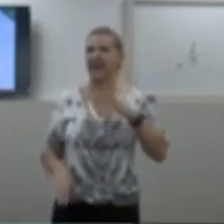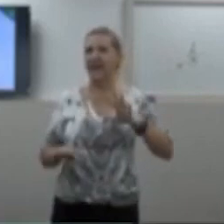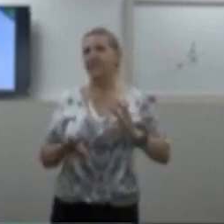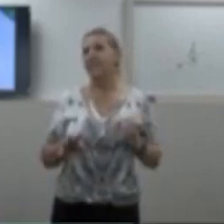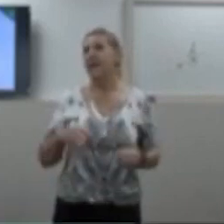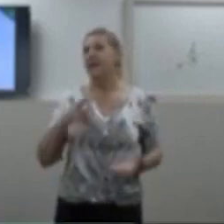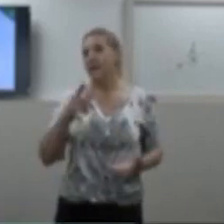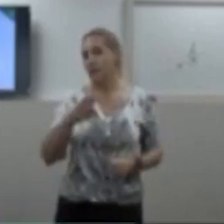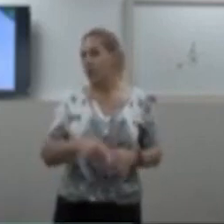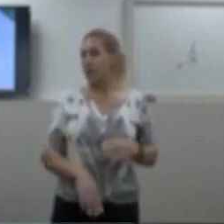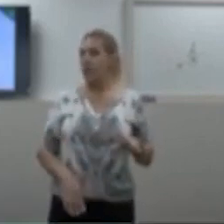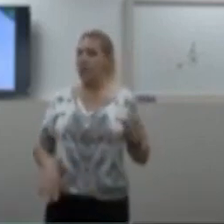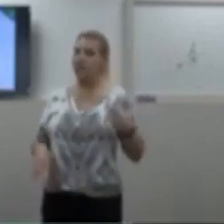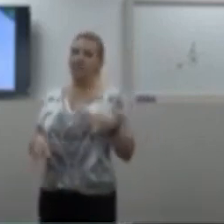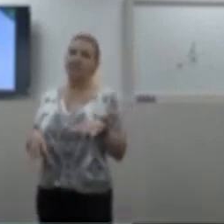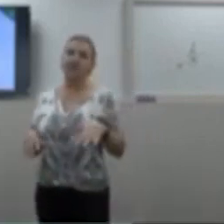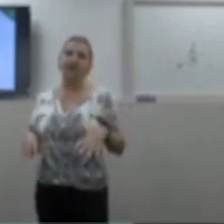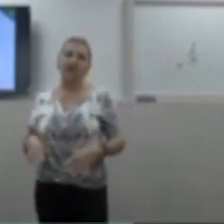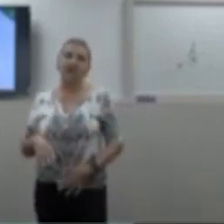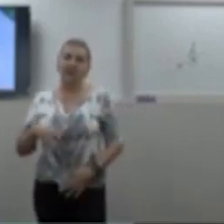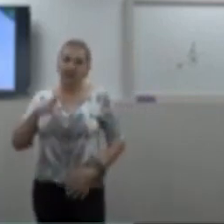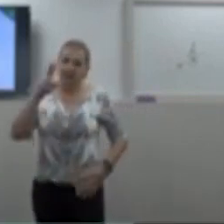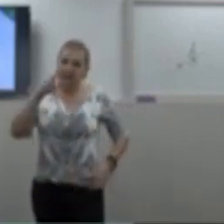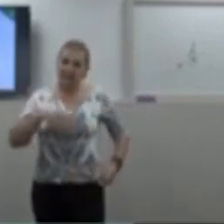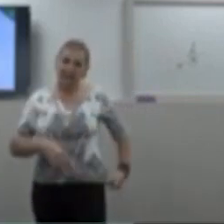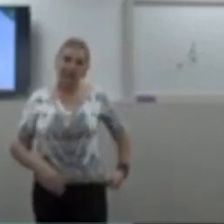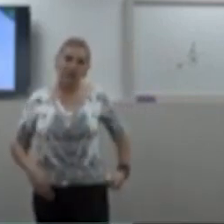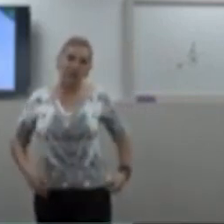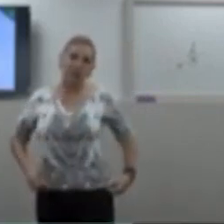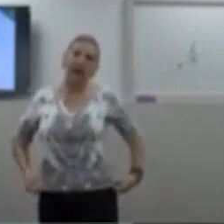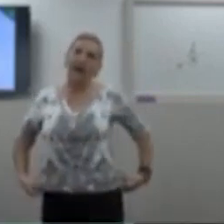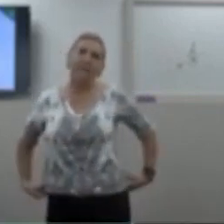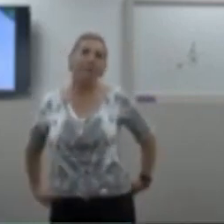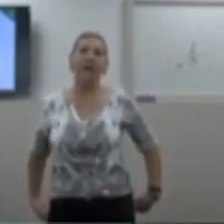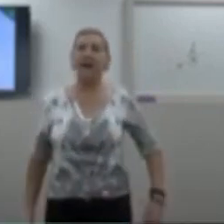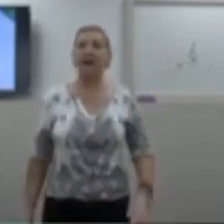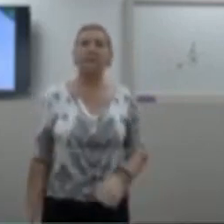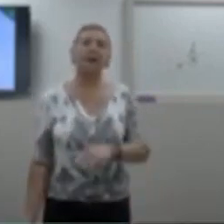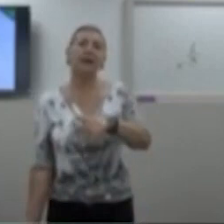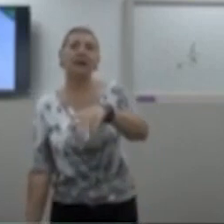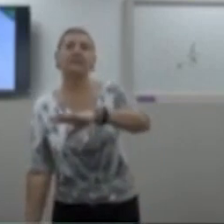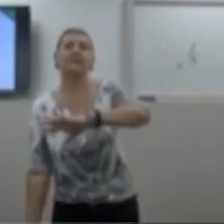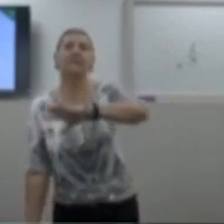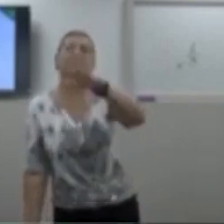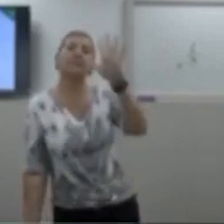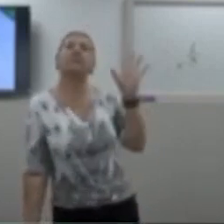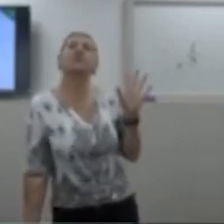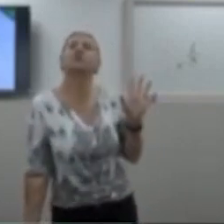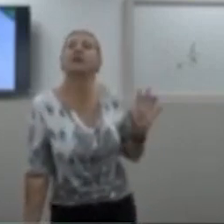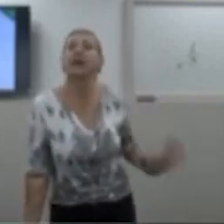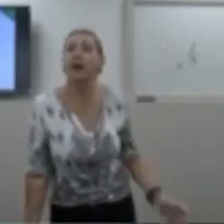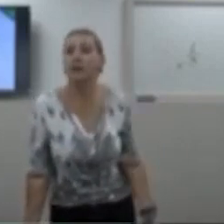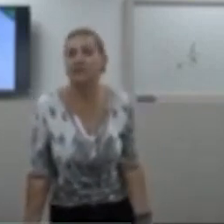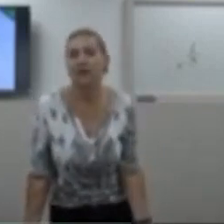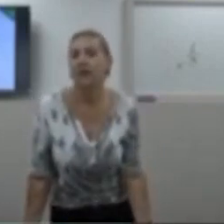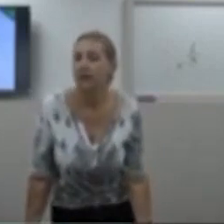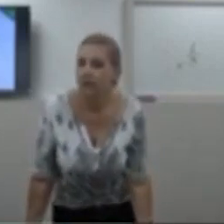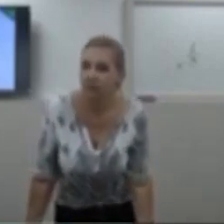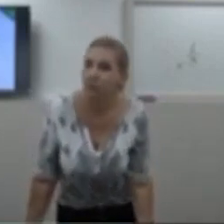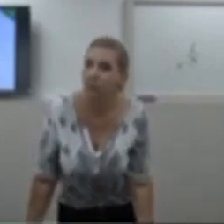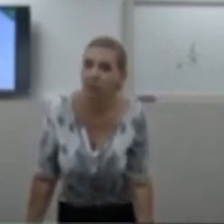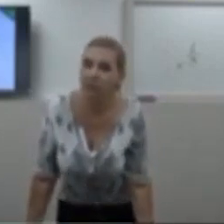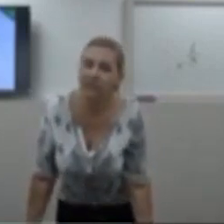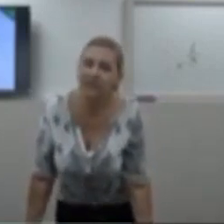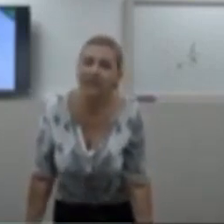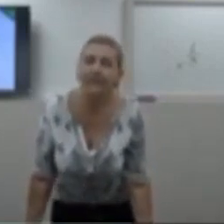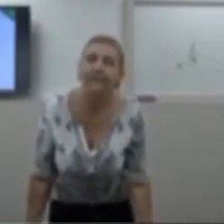peguei da internet. Então não é bom que você queira fazer isso. Ah, vou pegar aquela receita da professora Gláucia.